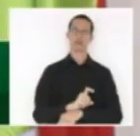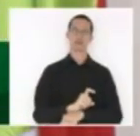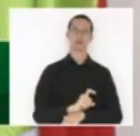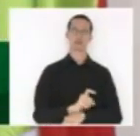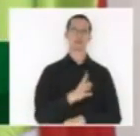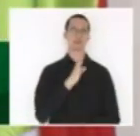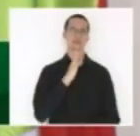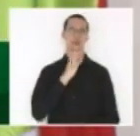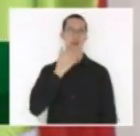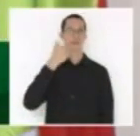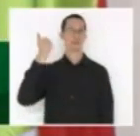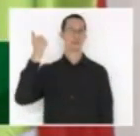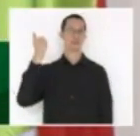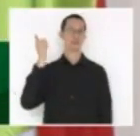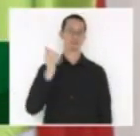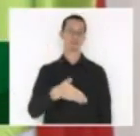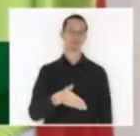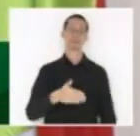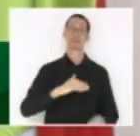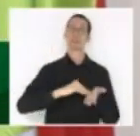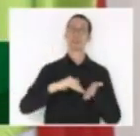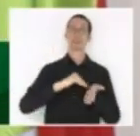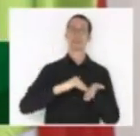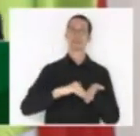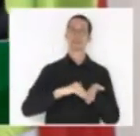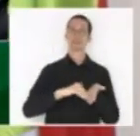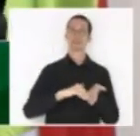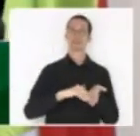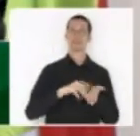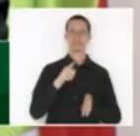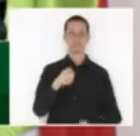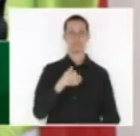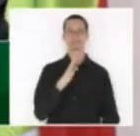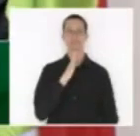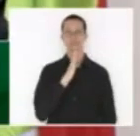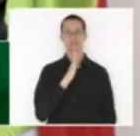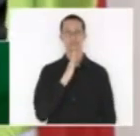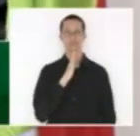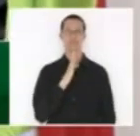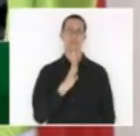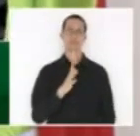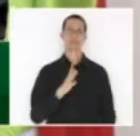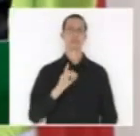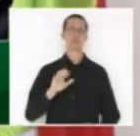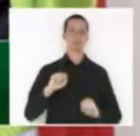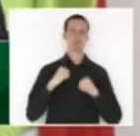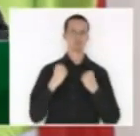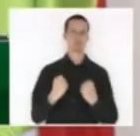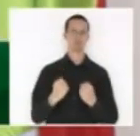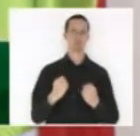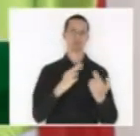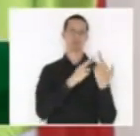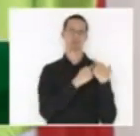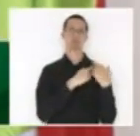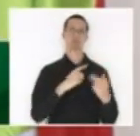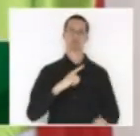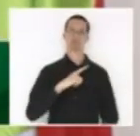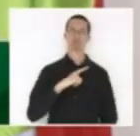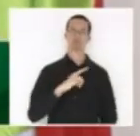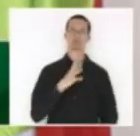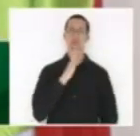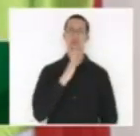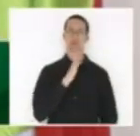a SR. O senhor tem conhecimento, tem competência, representa a região, pode brigar